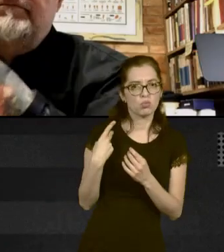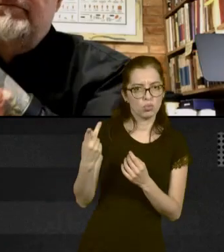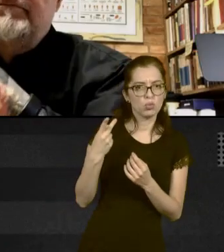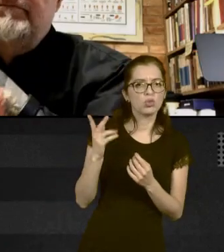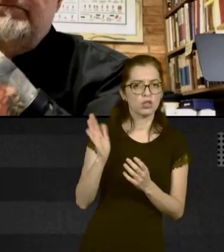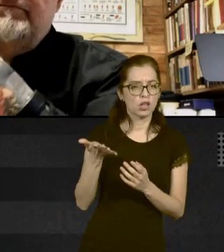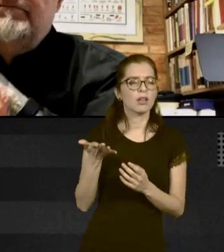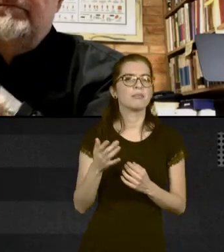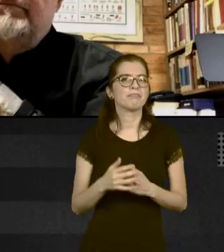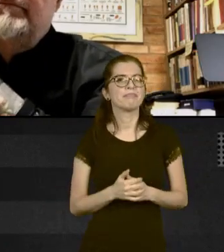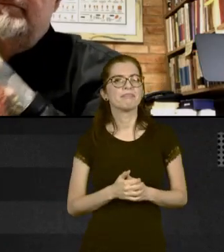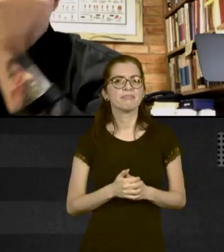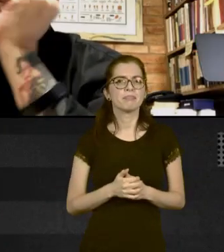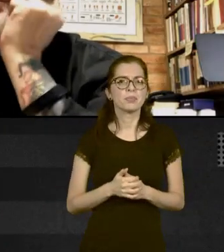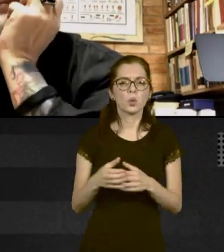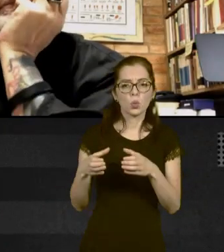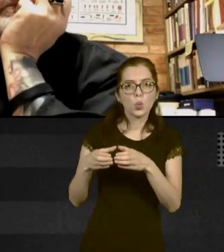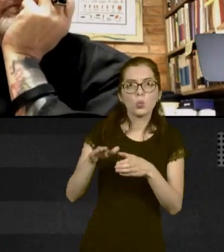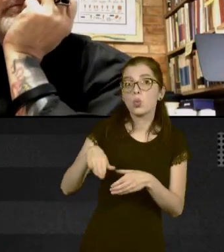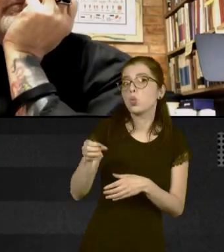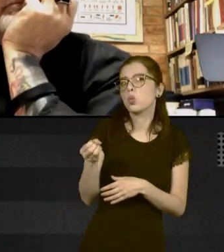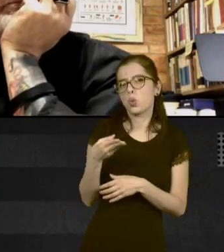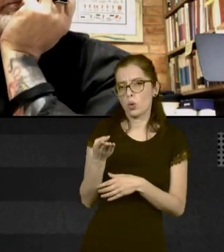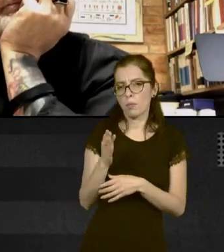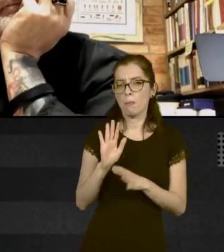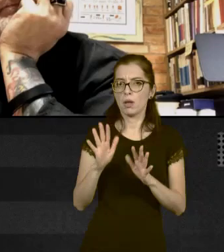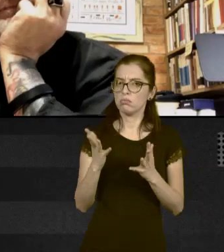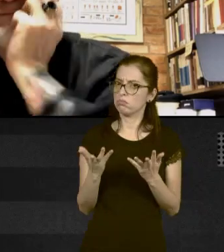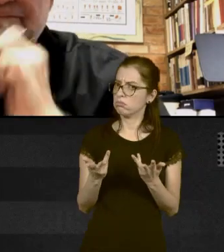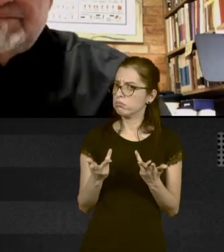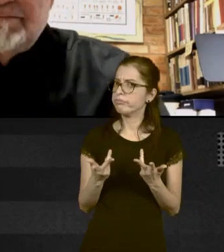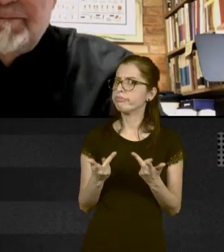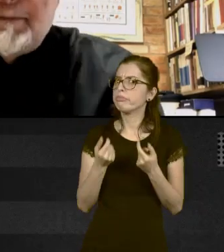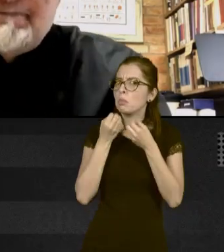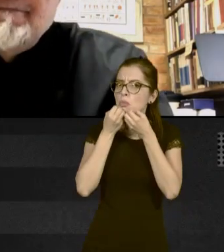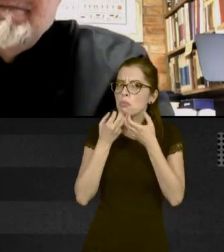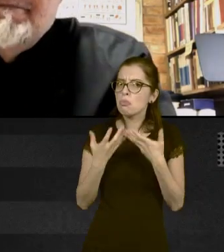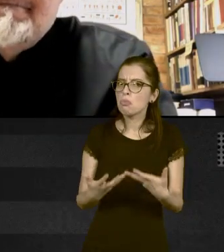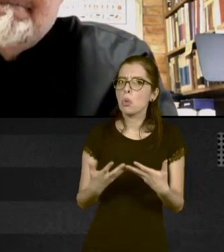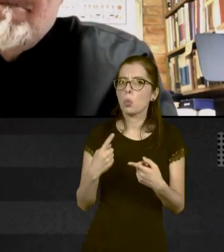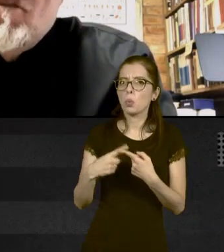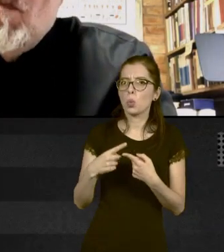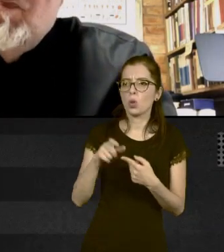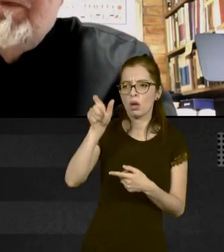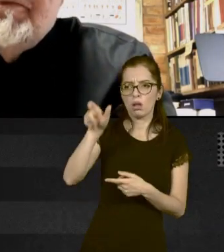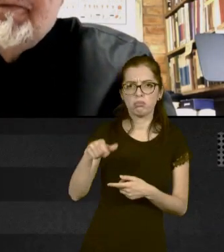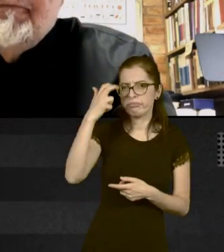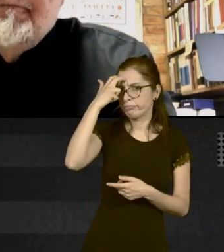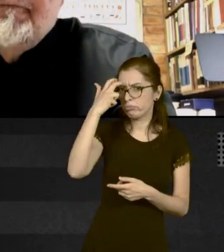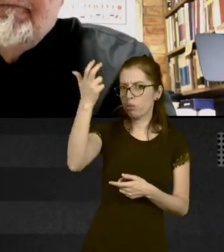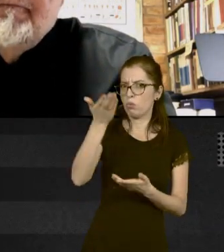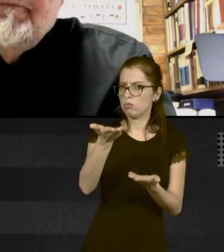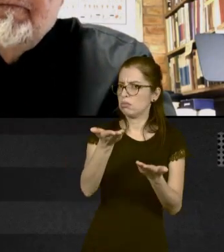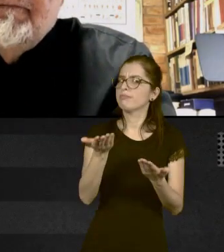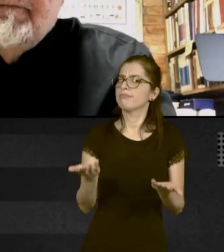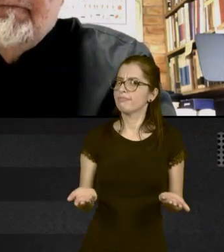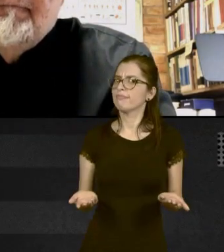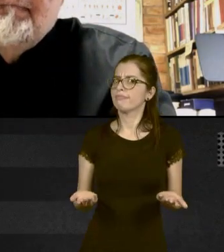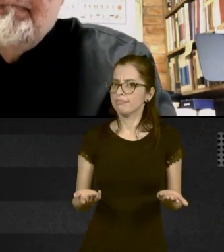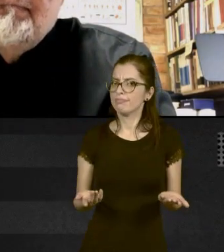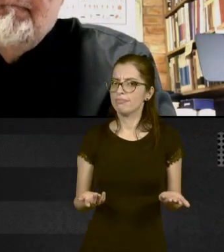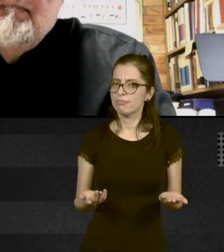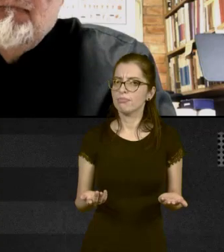Gouveia, direção Ulisses Cruz. A gente fez isso lá no final dos anos 70, eu já tinha feito uma outra peça com